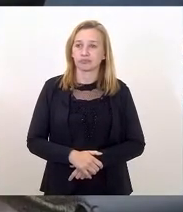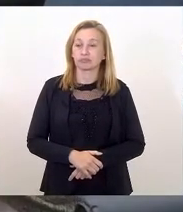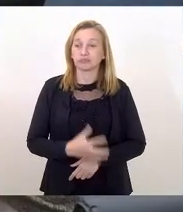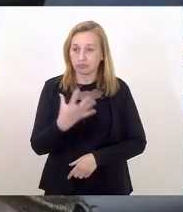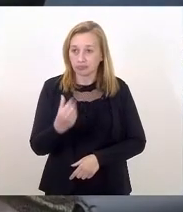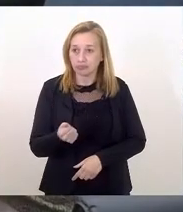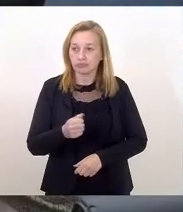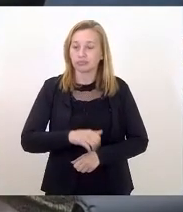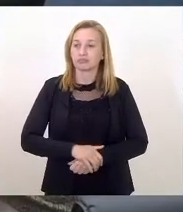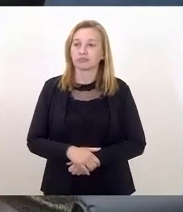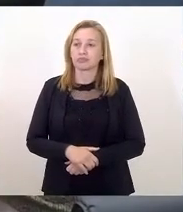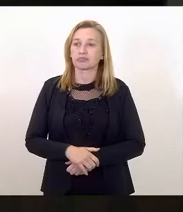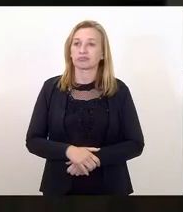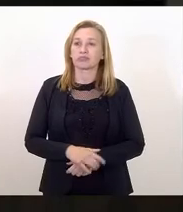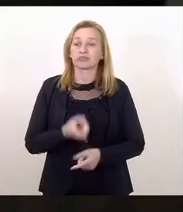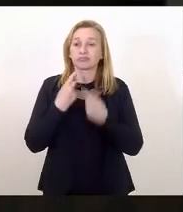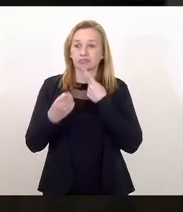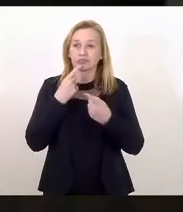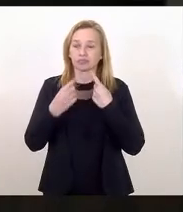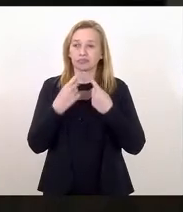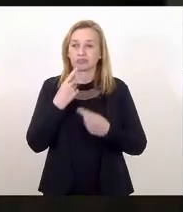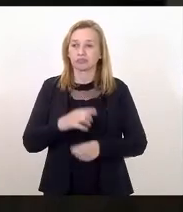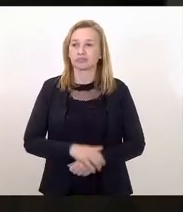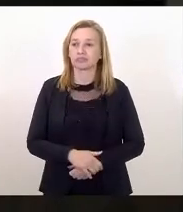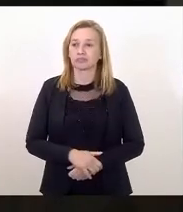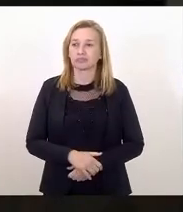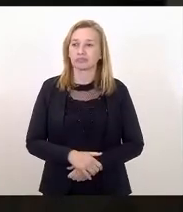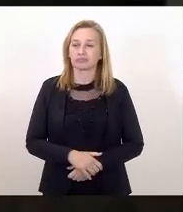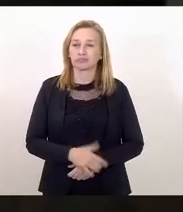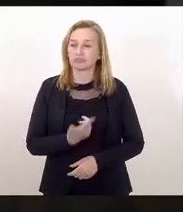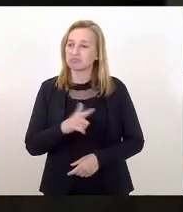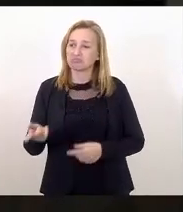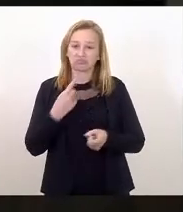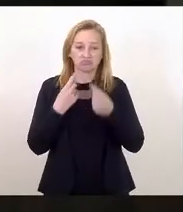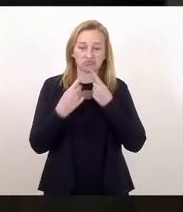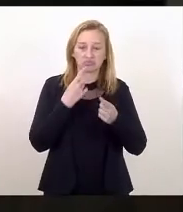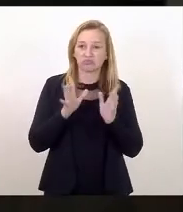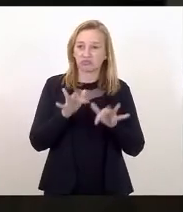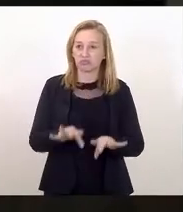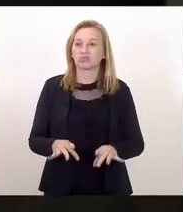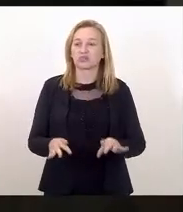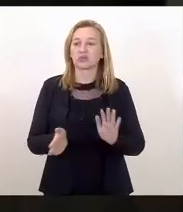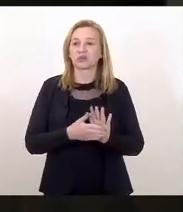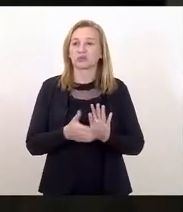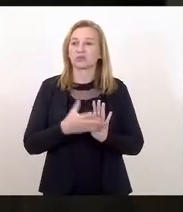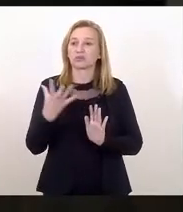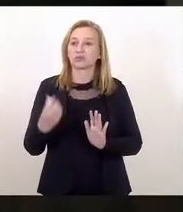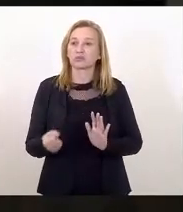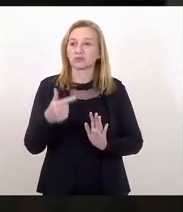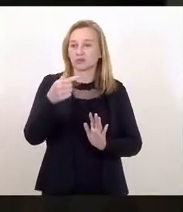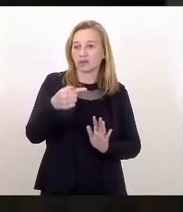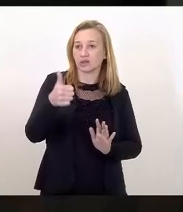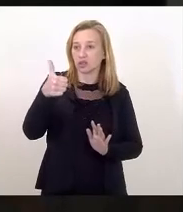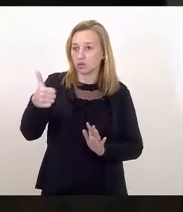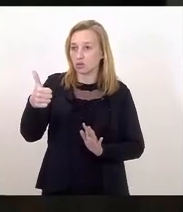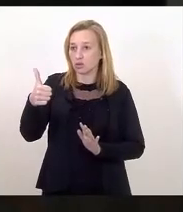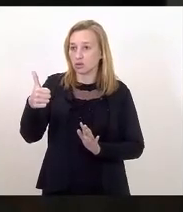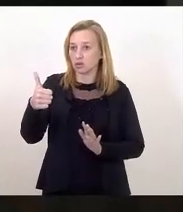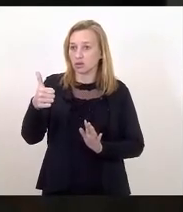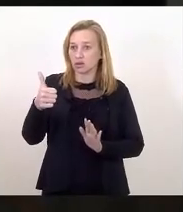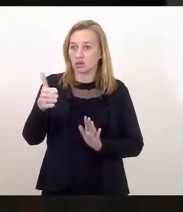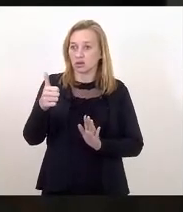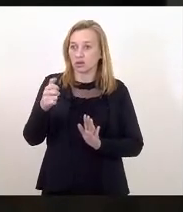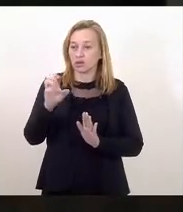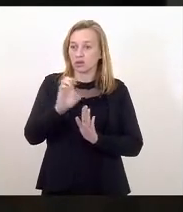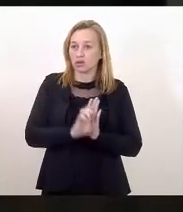Favorável, presidente. Pareceres emitidos em discussão. Não havendo quem queira discutir, se é a discussão, o presidente de proposta recebeu 71 emendas